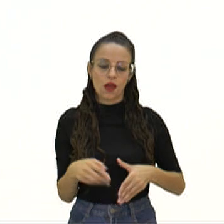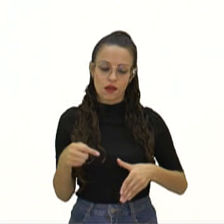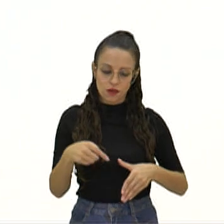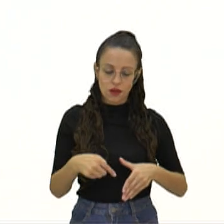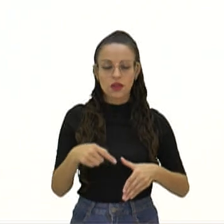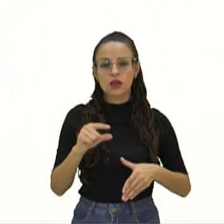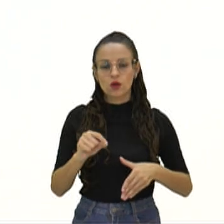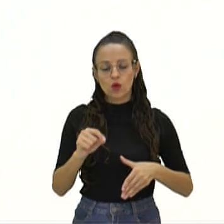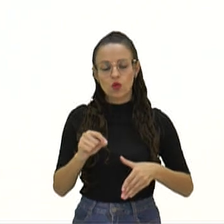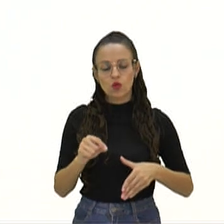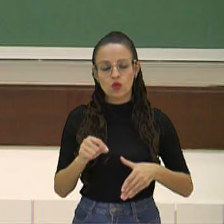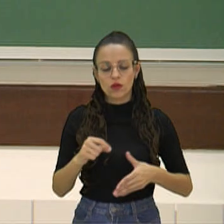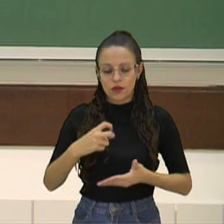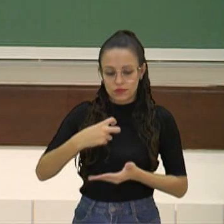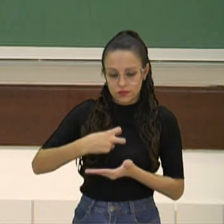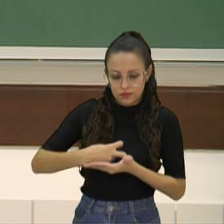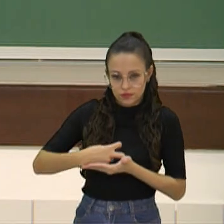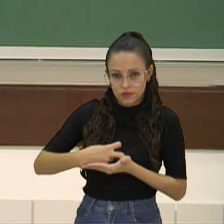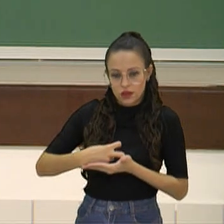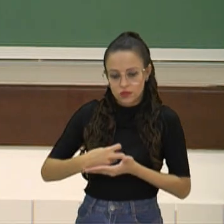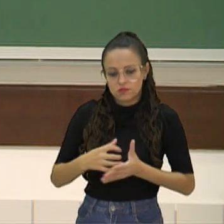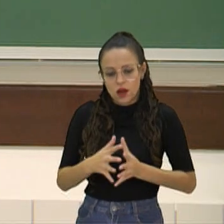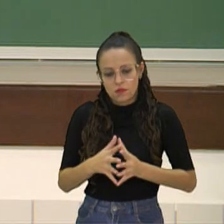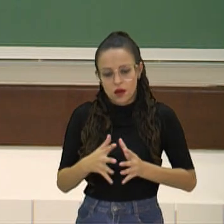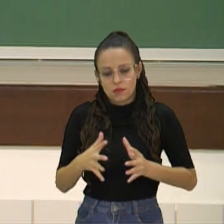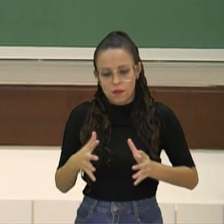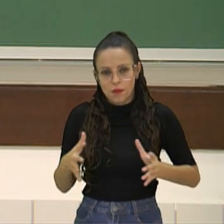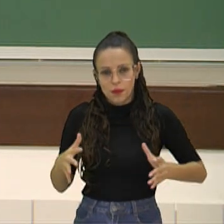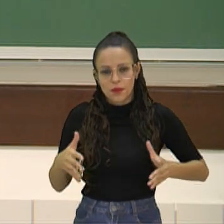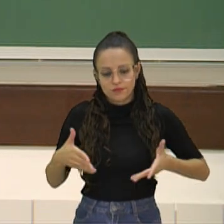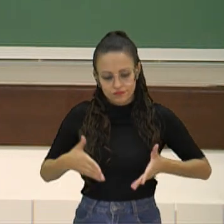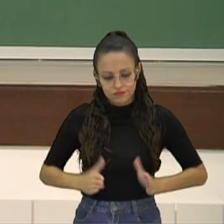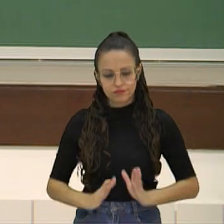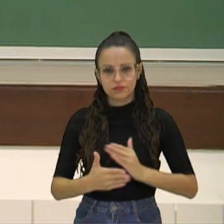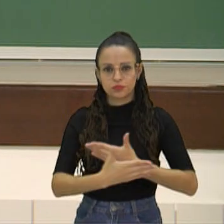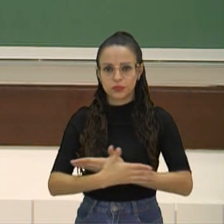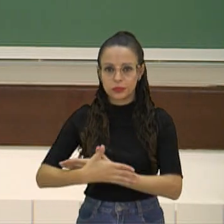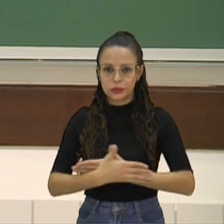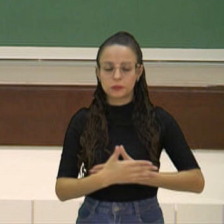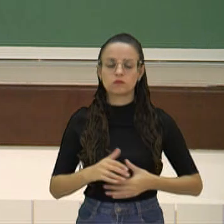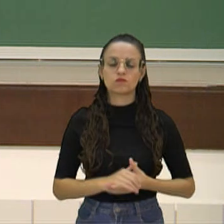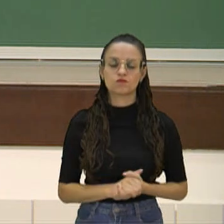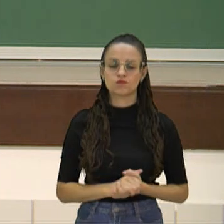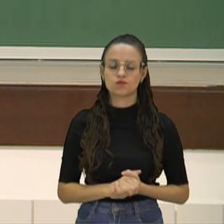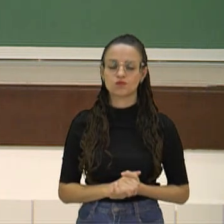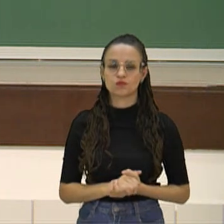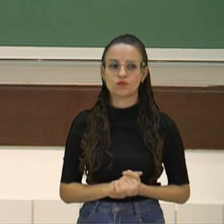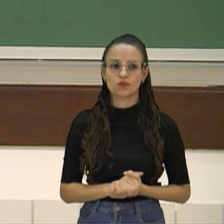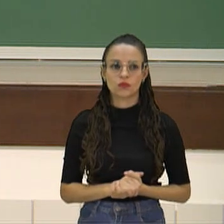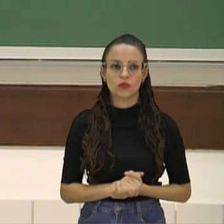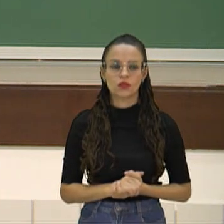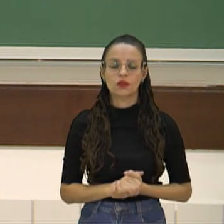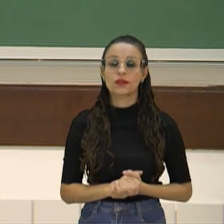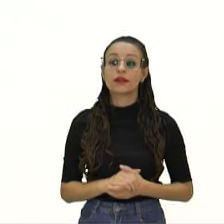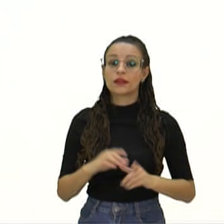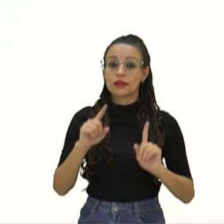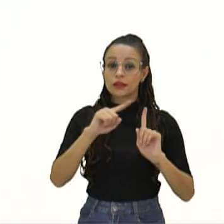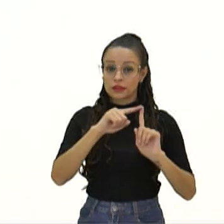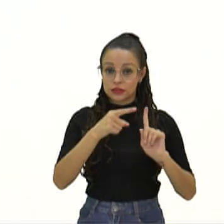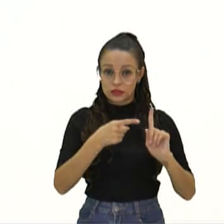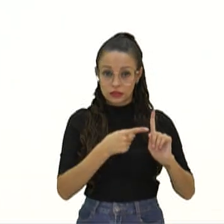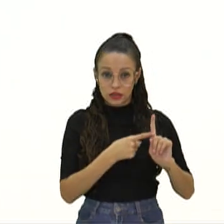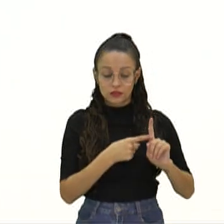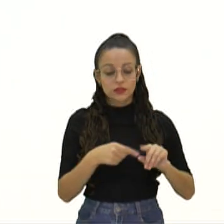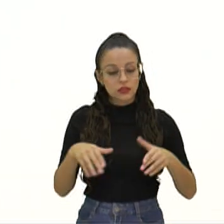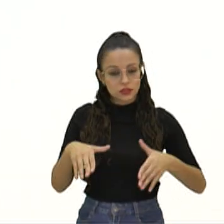abrigar o feto até o nascimento, certo? Na gravidez, esse útero se expande,